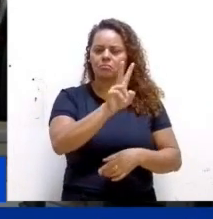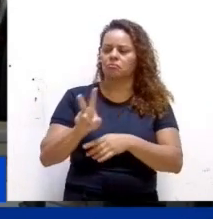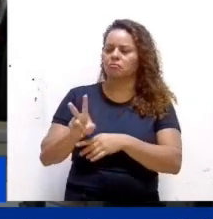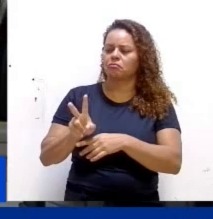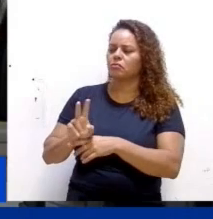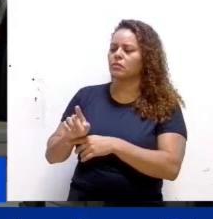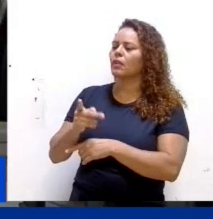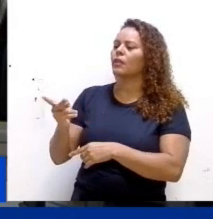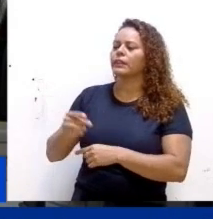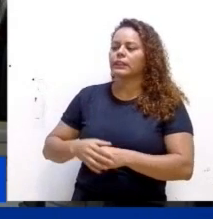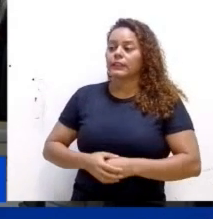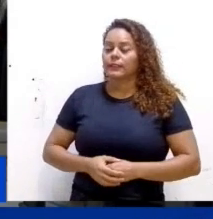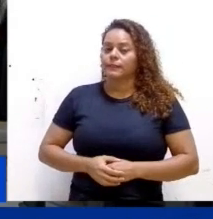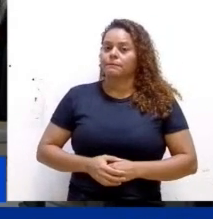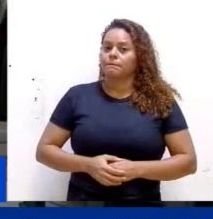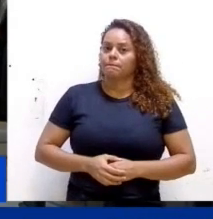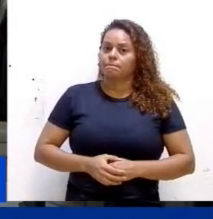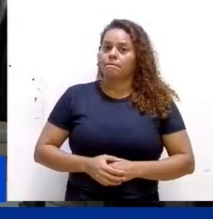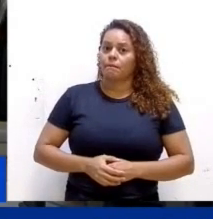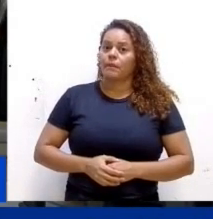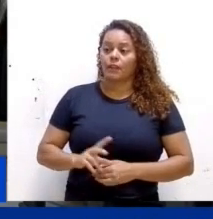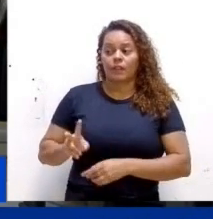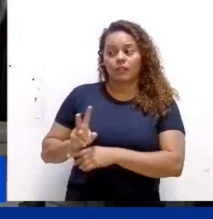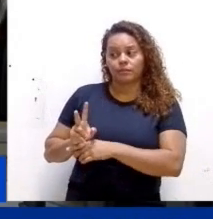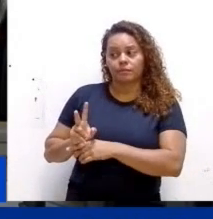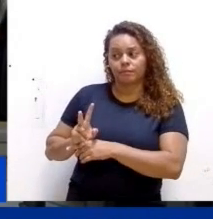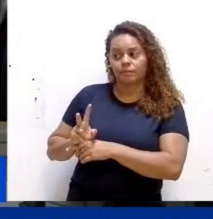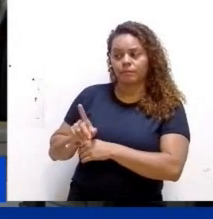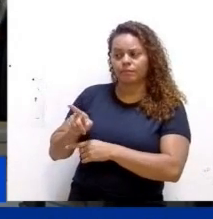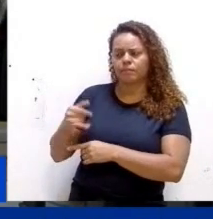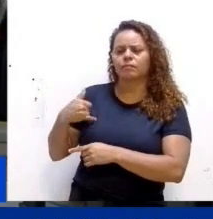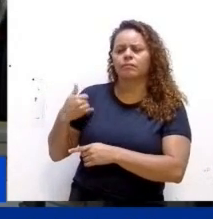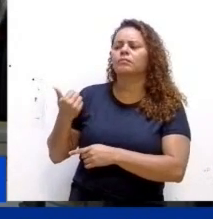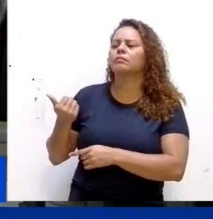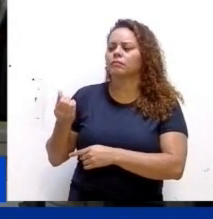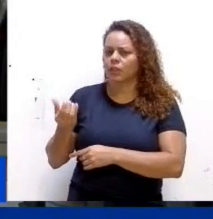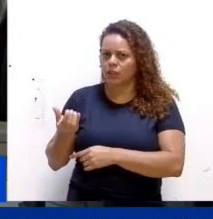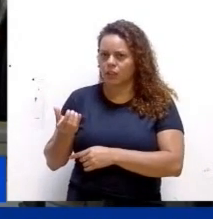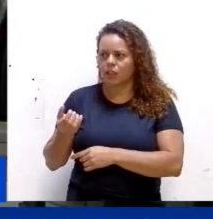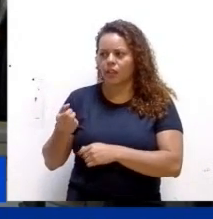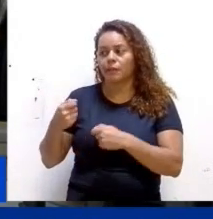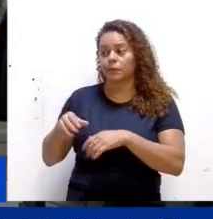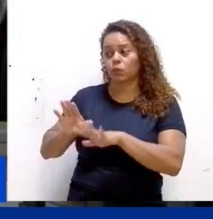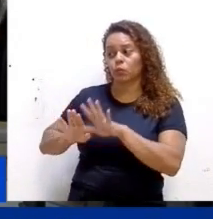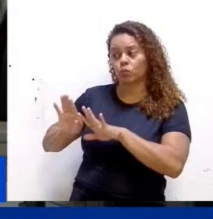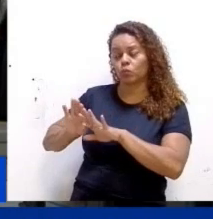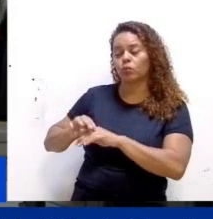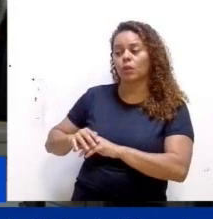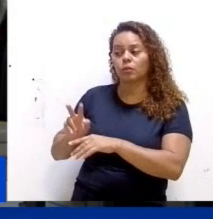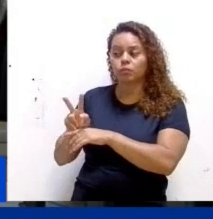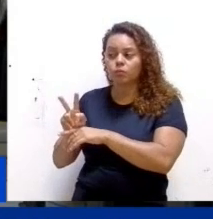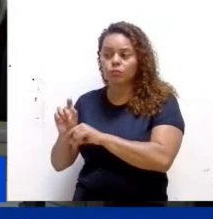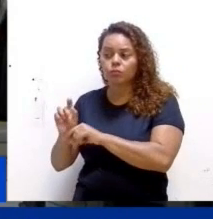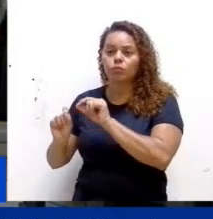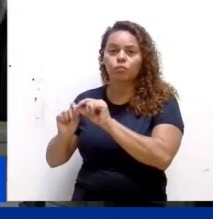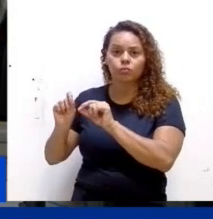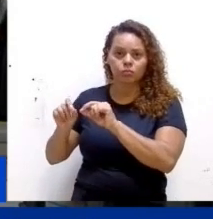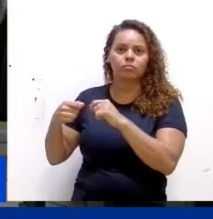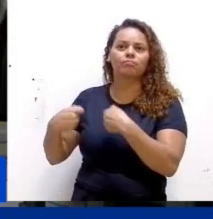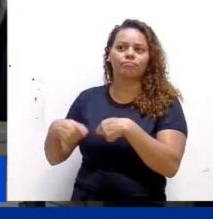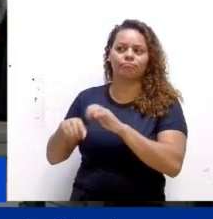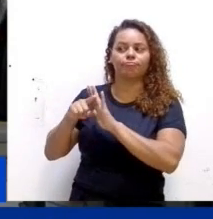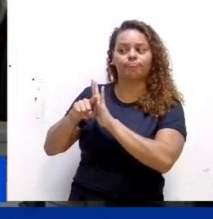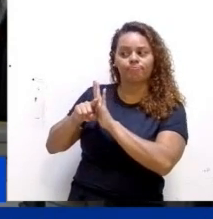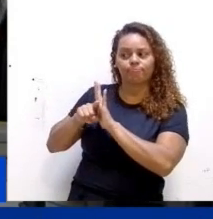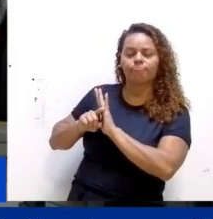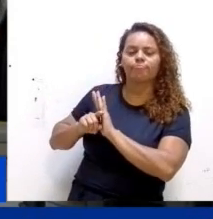casamento de uma pessoa de 16 anos, que precisa da autorização dos pais, certo? Vamos